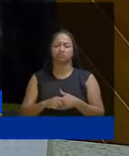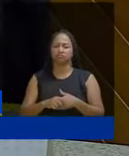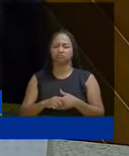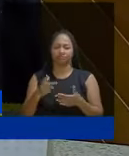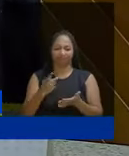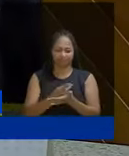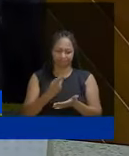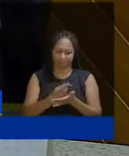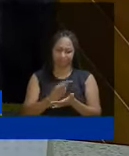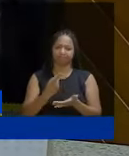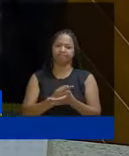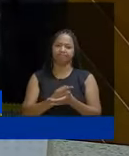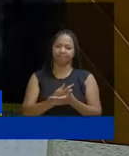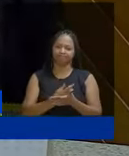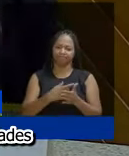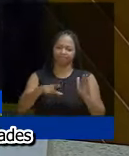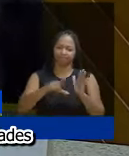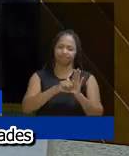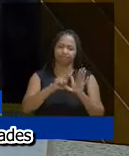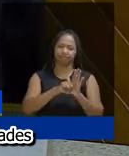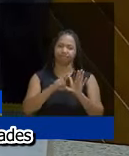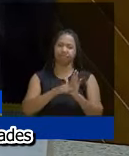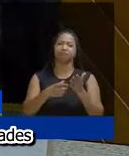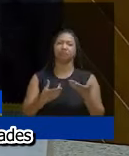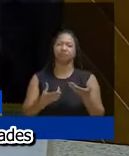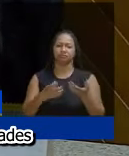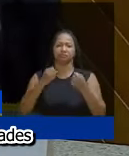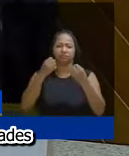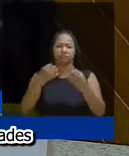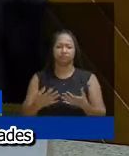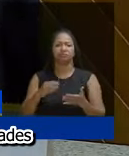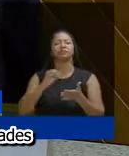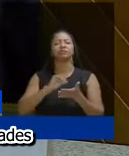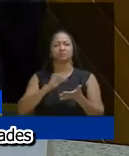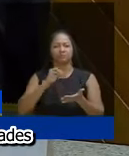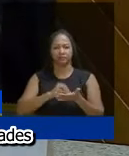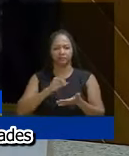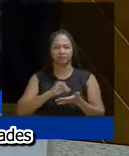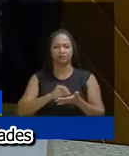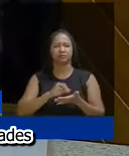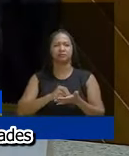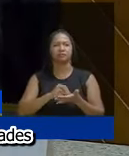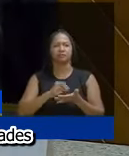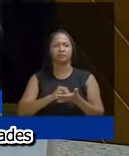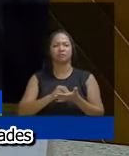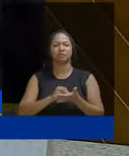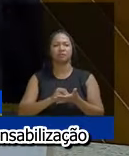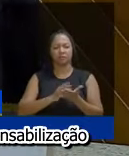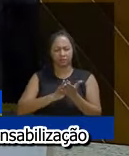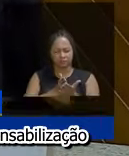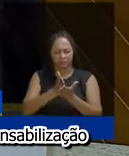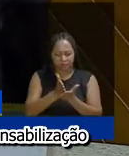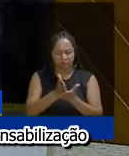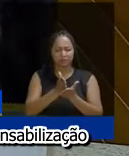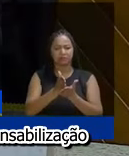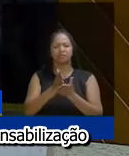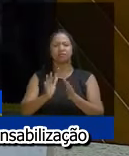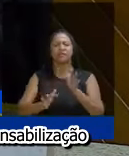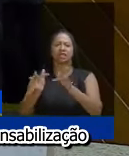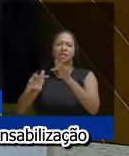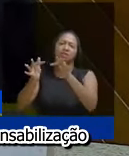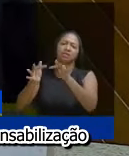convênio. Nesse ponto, eu registro que foi justamente a ausência de irregularidades técnicas na execução